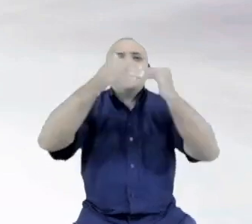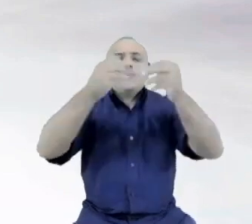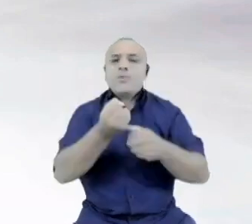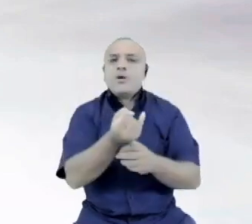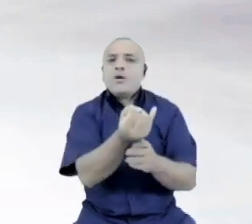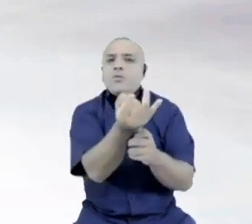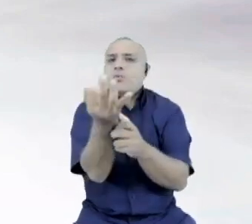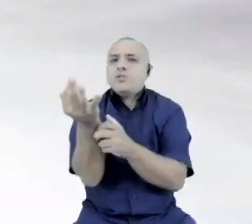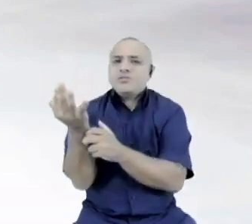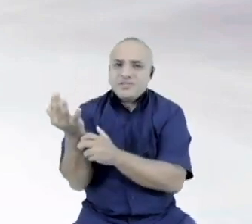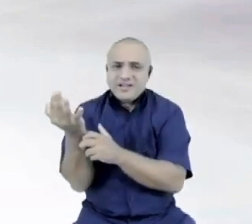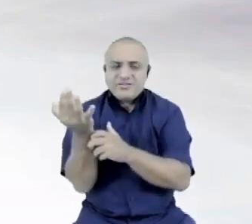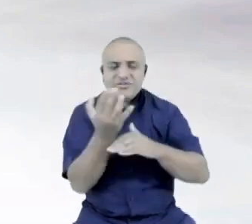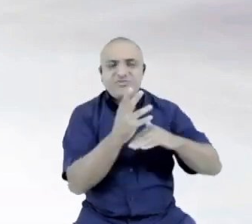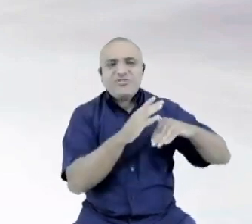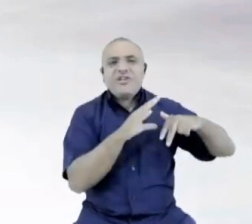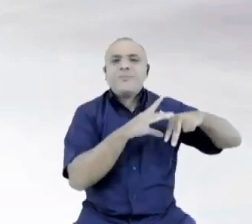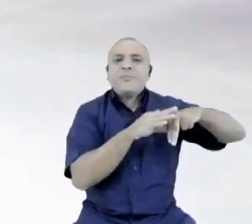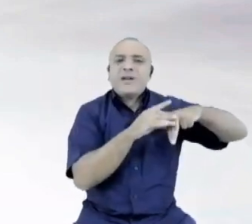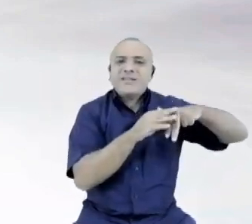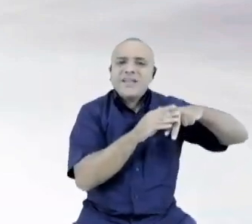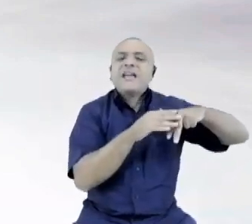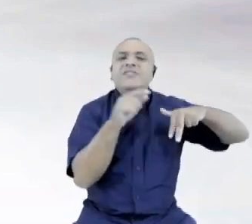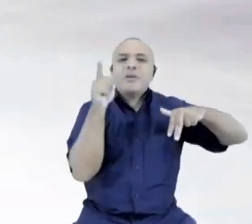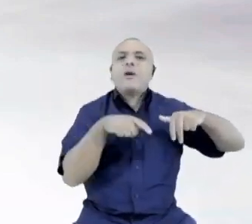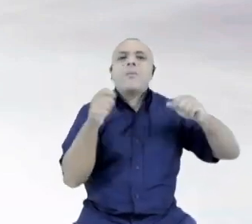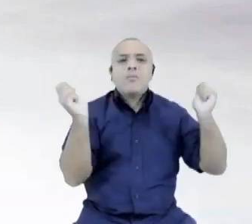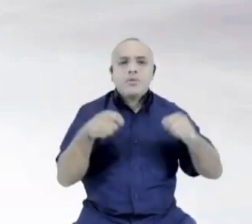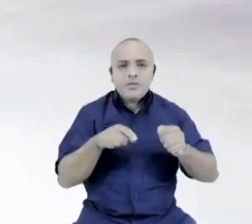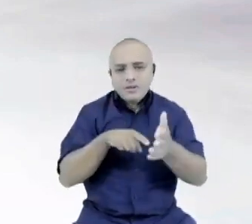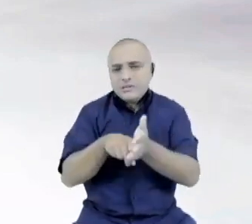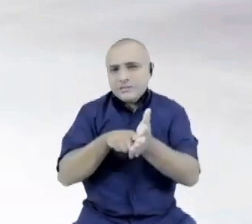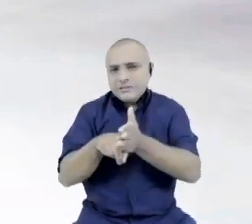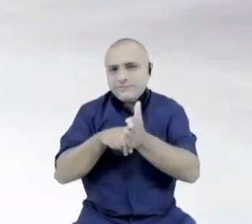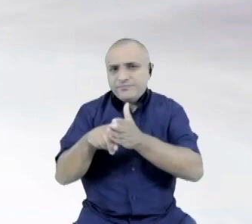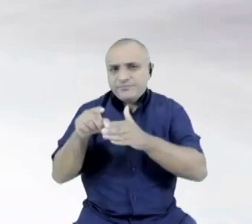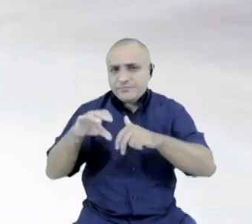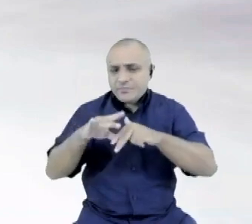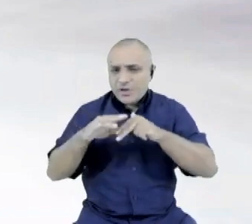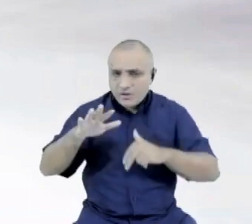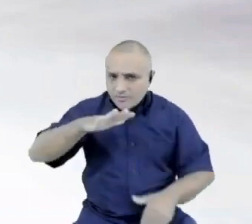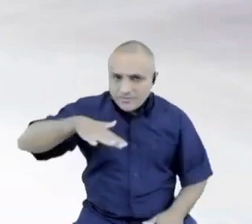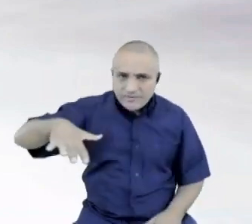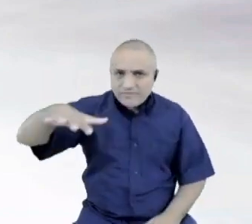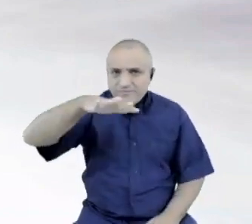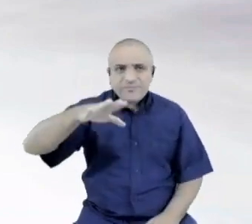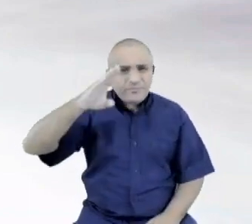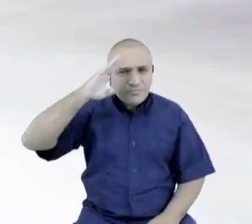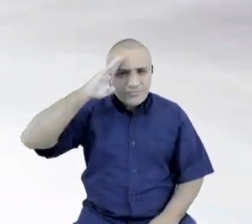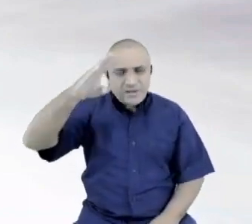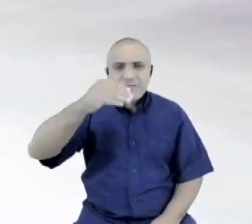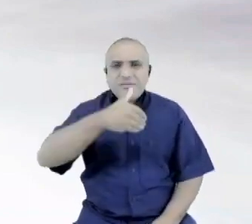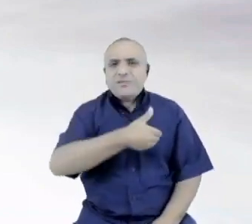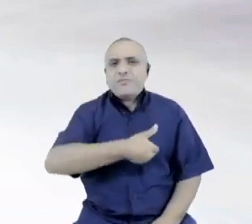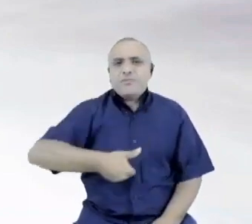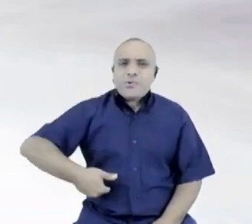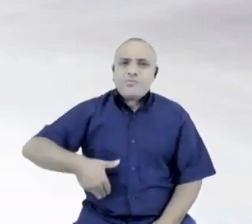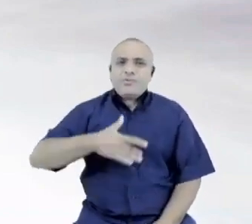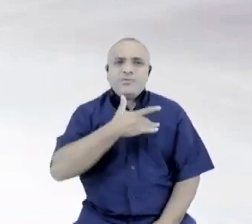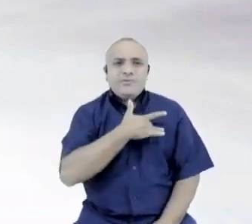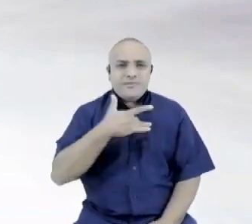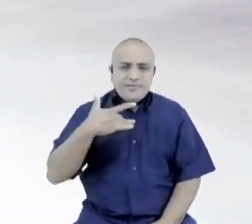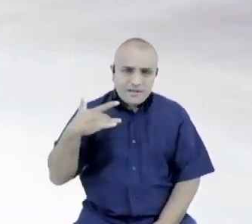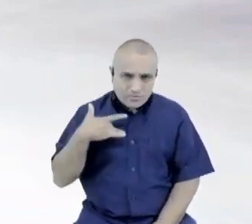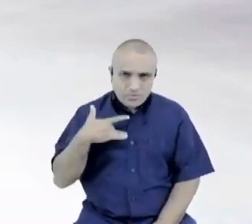de pacientes podendo ter o exame de congelação, né, principalmente no sistema público de saúde. Então, acho que